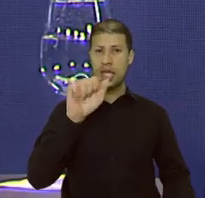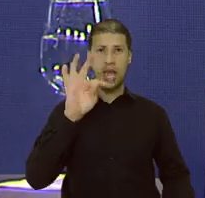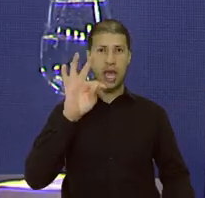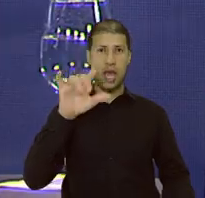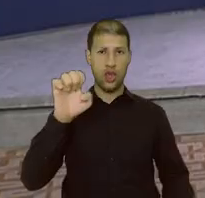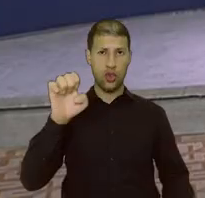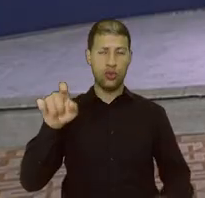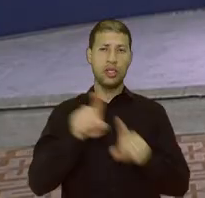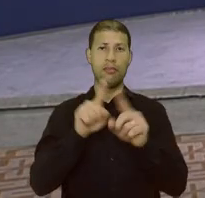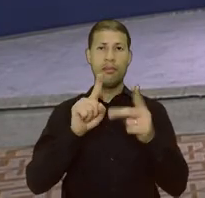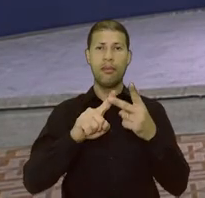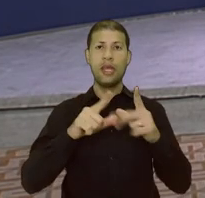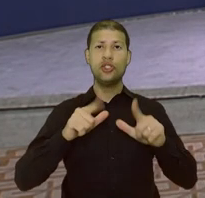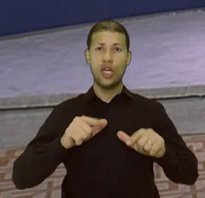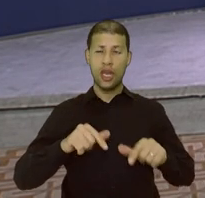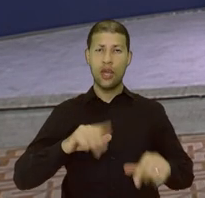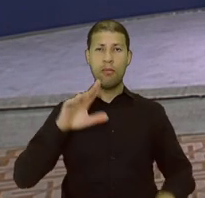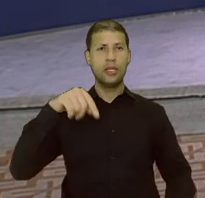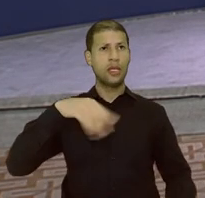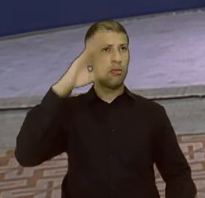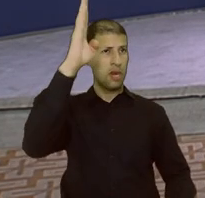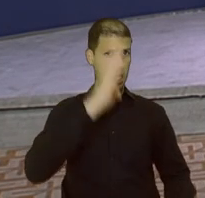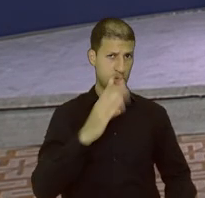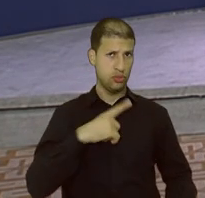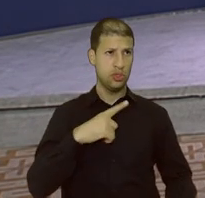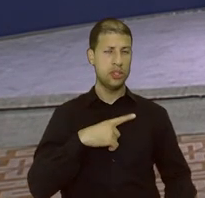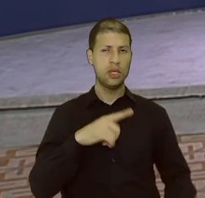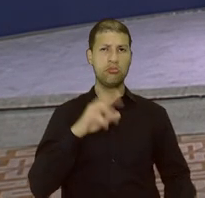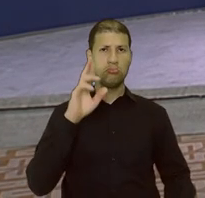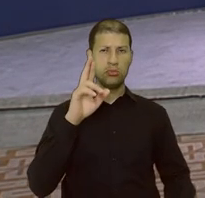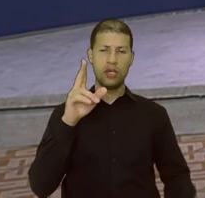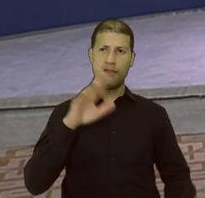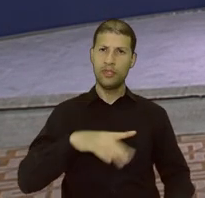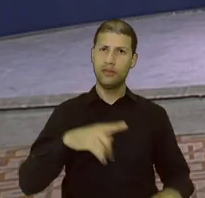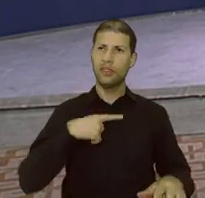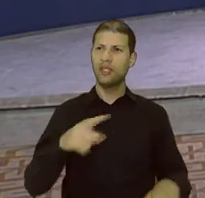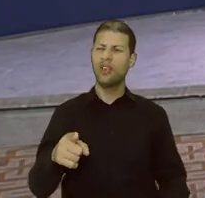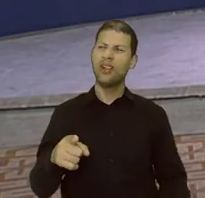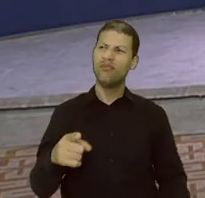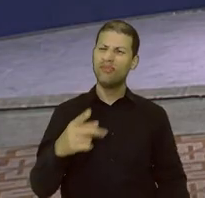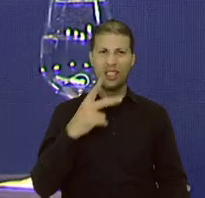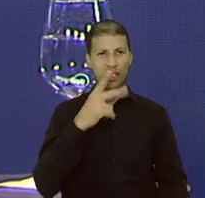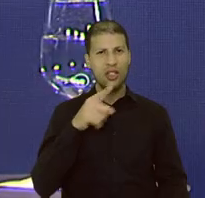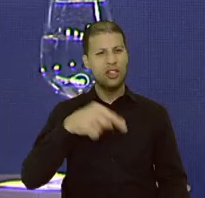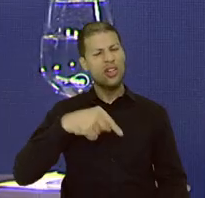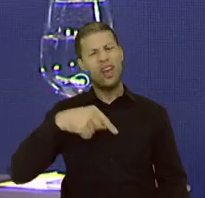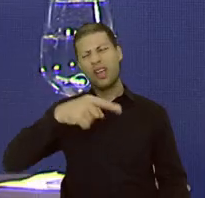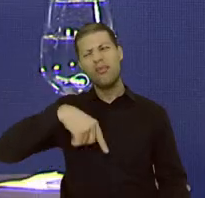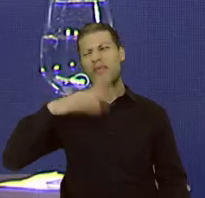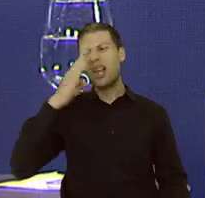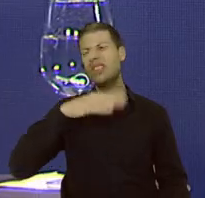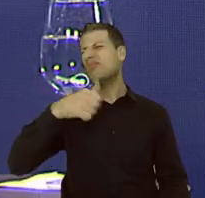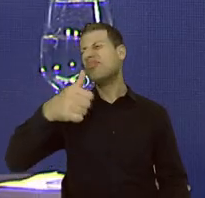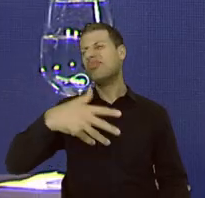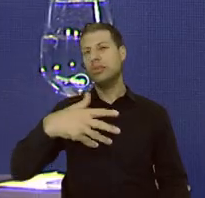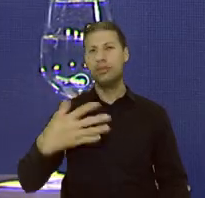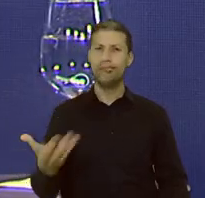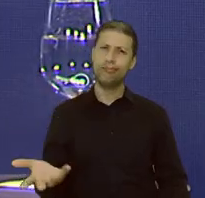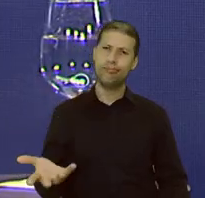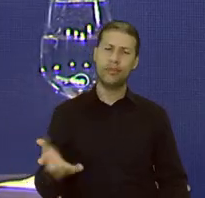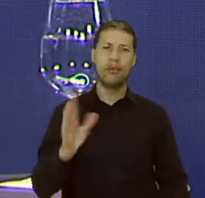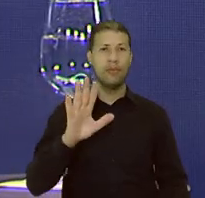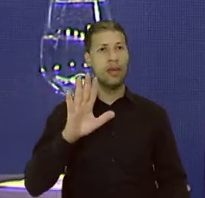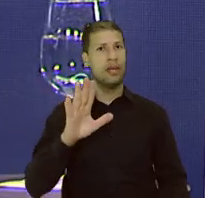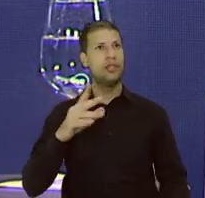mas que o Brasil tem um papel e a gente que às vezes com esse nosso complexo de vira-lata aqui mas acho que é cada vez mais